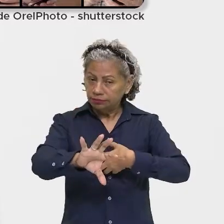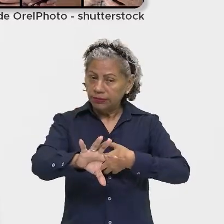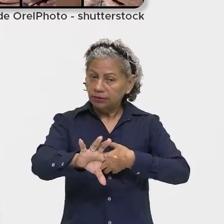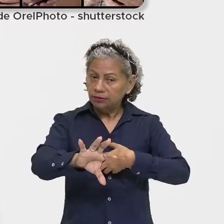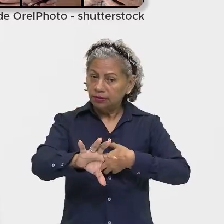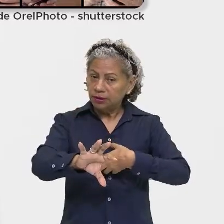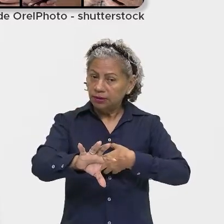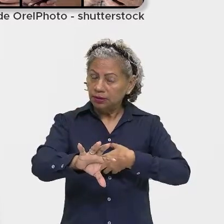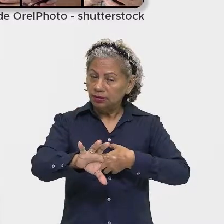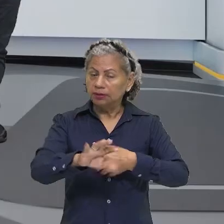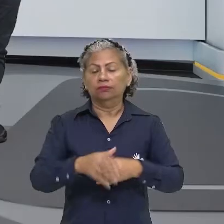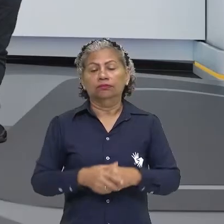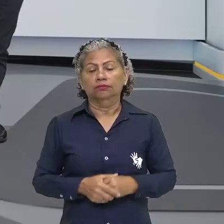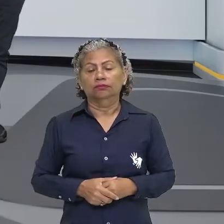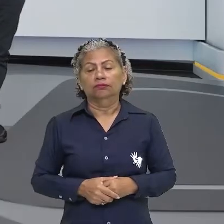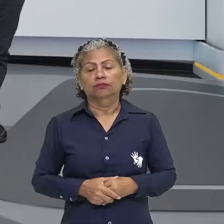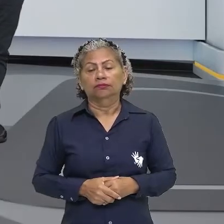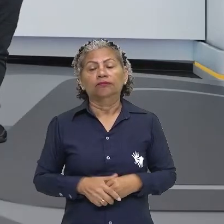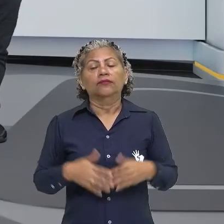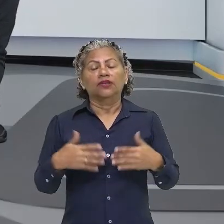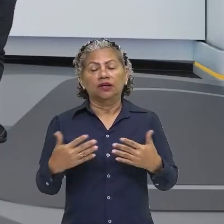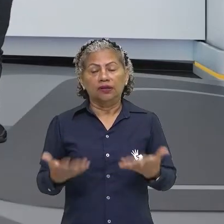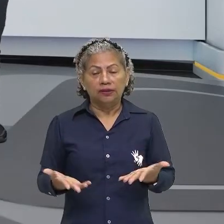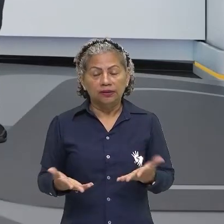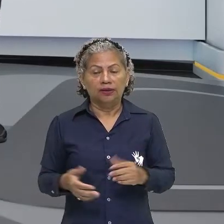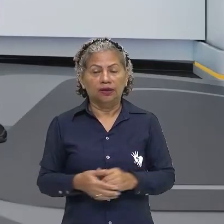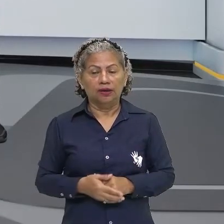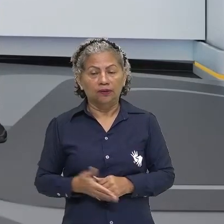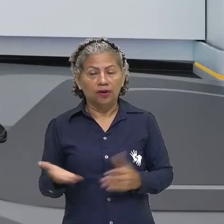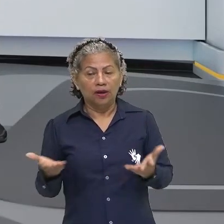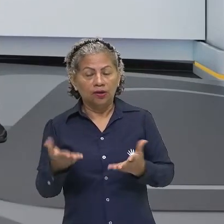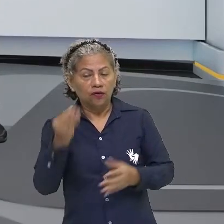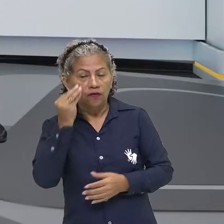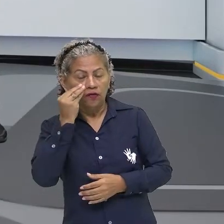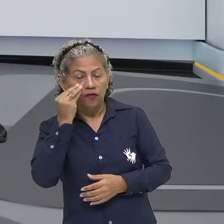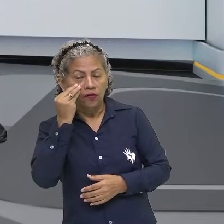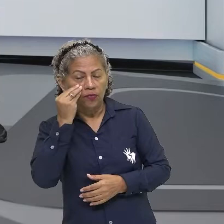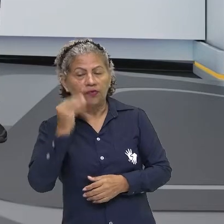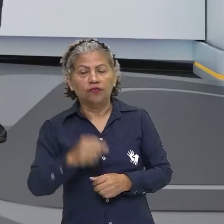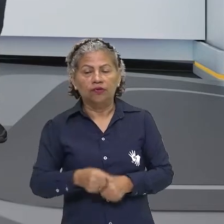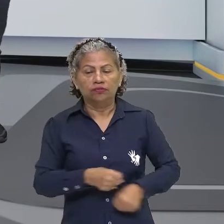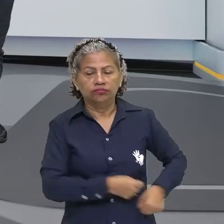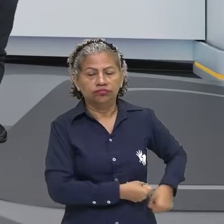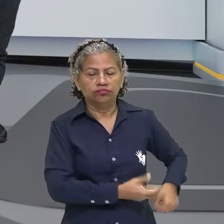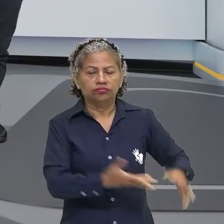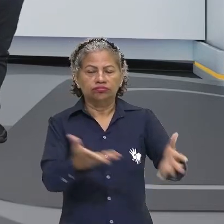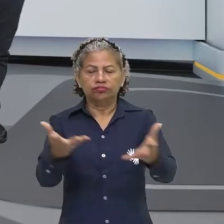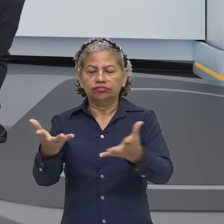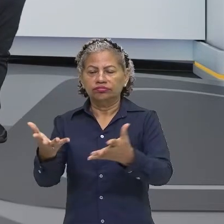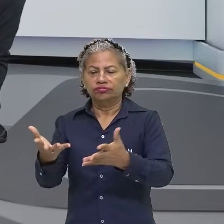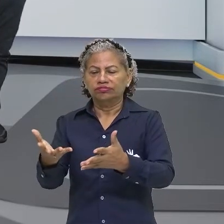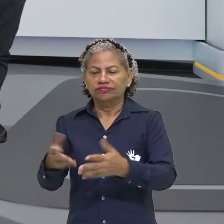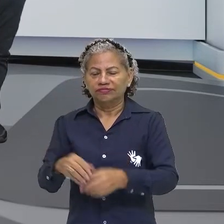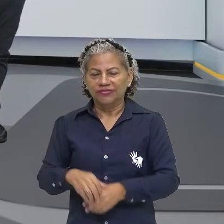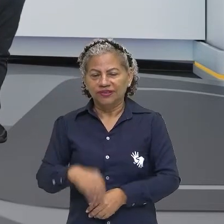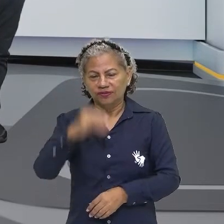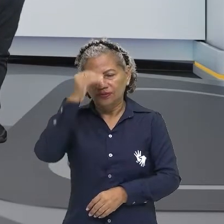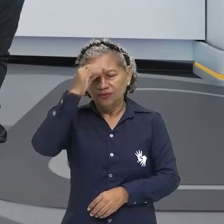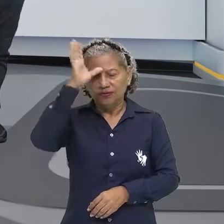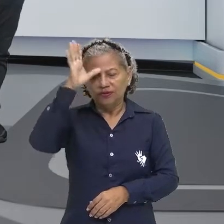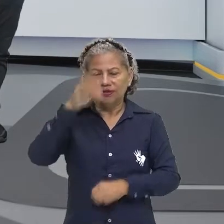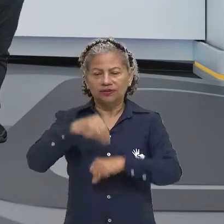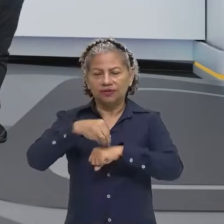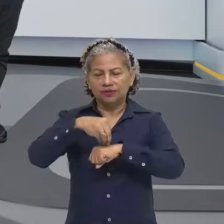agora há pouco, tá? Então vamos esperar agora o nosso Ribeirinho jogando a nossa tarrafa do conhecimento para as dicas.